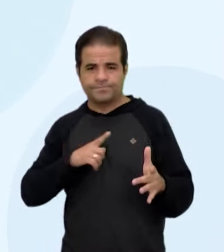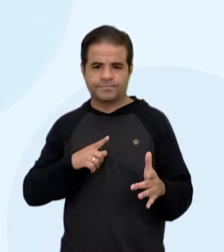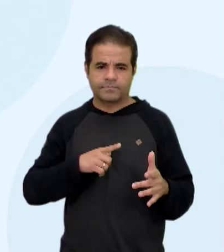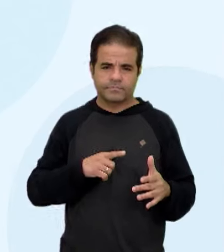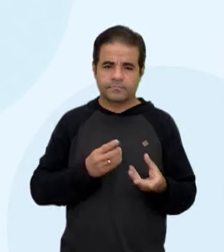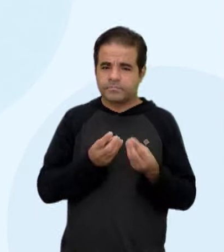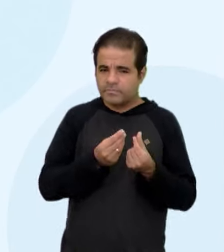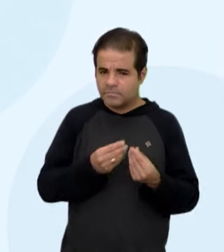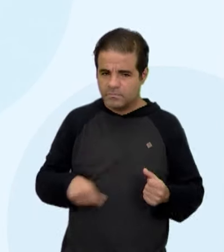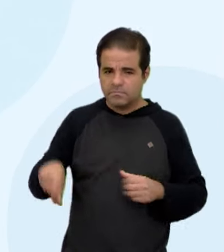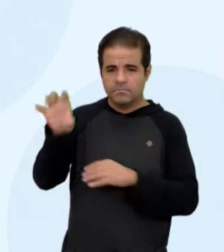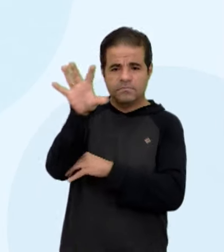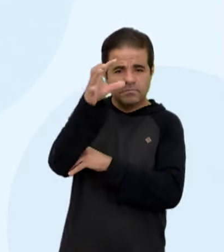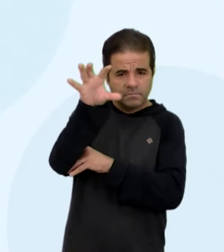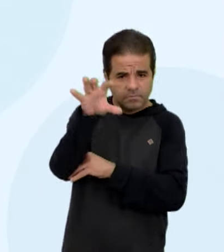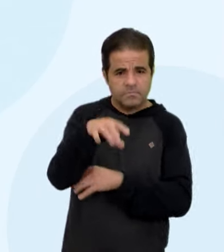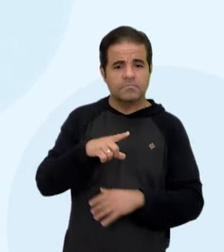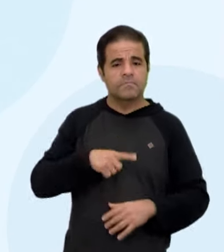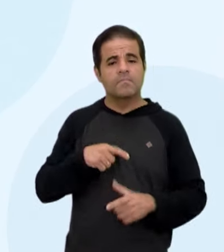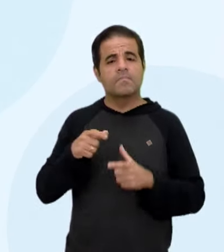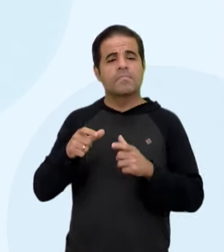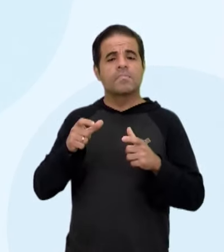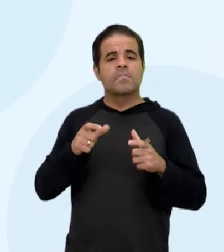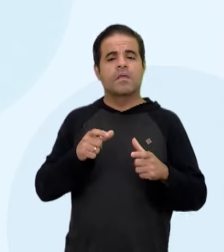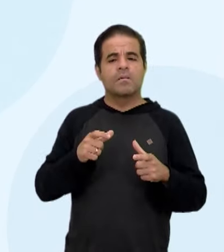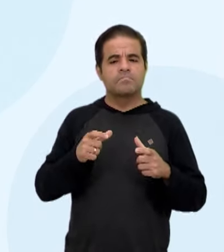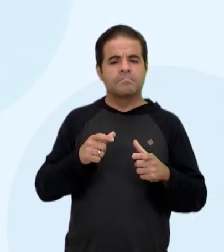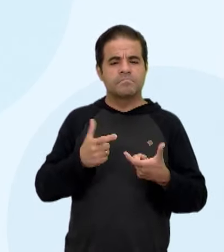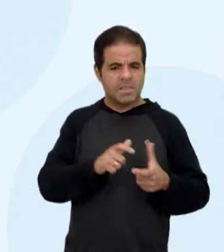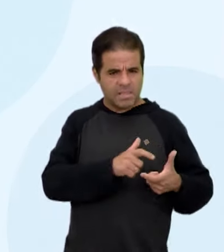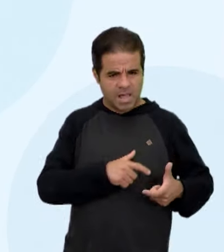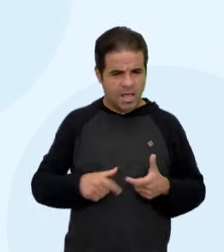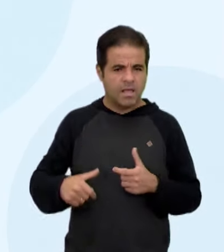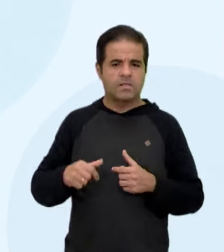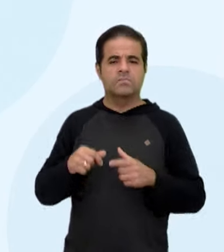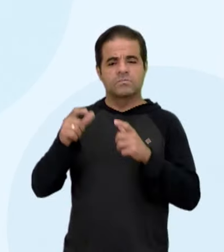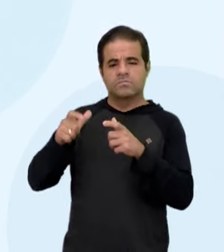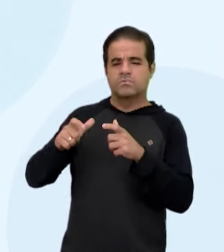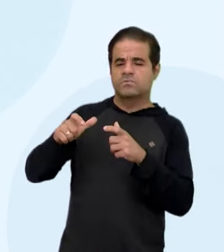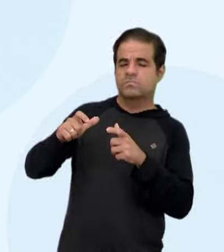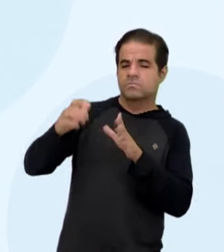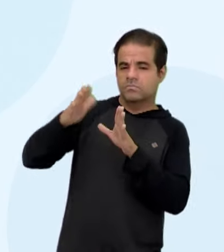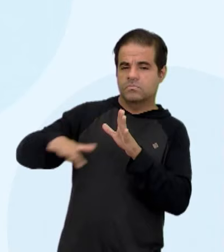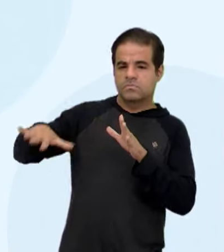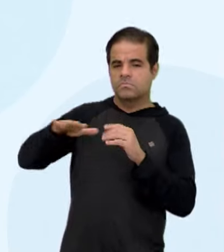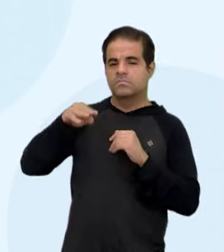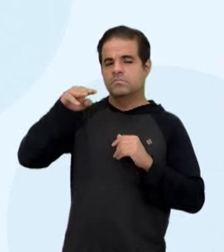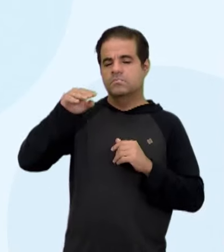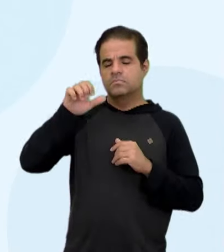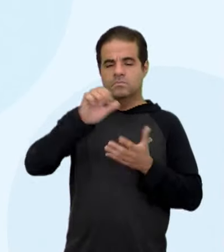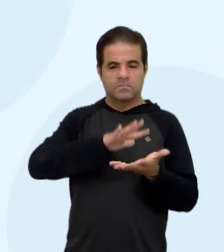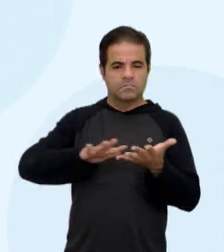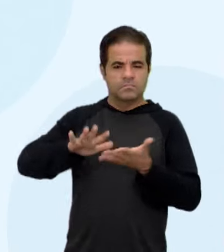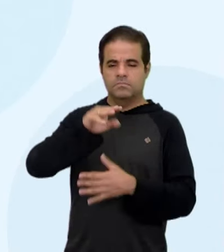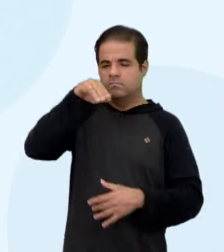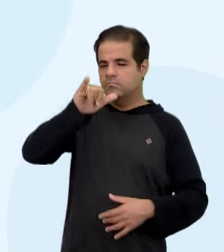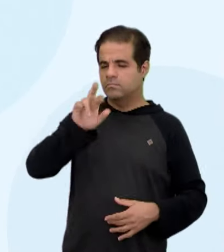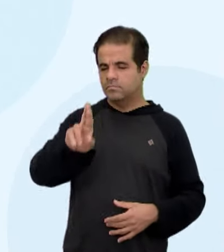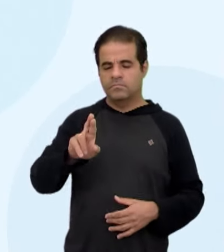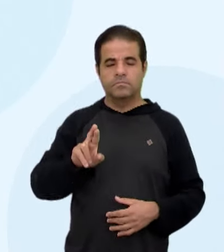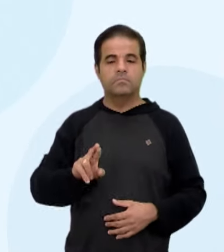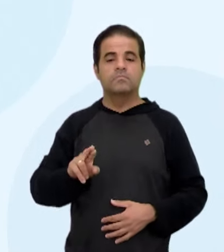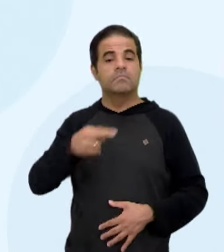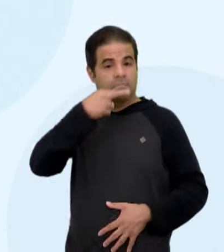há fragmentos de satélites e até mesmo pedaços da Estação Espacial Mir, que era a Estação Espacial